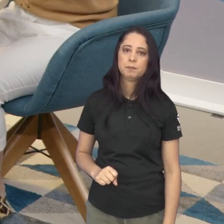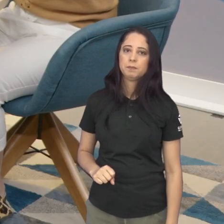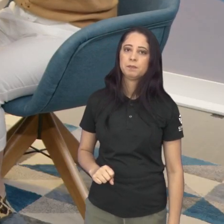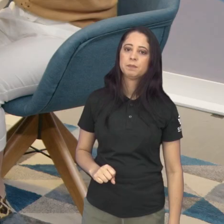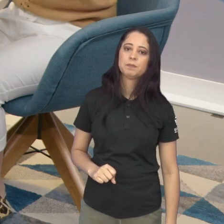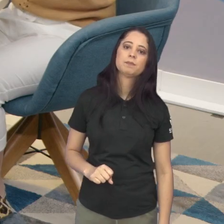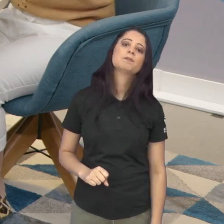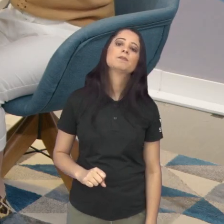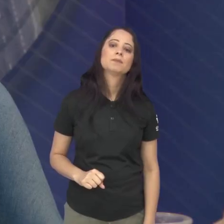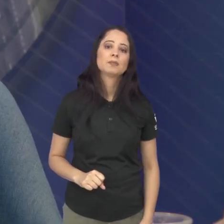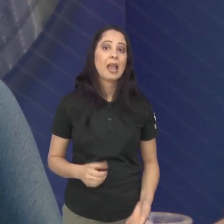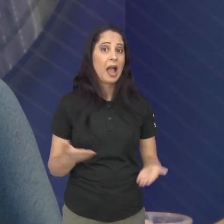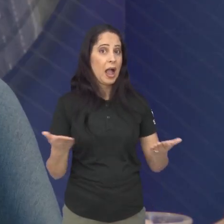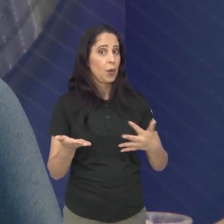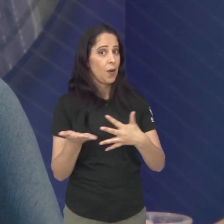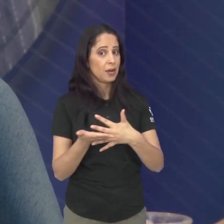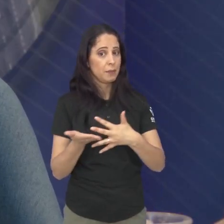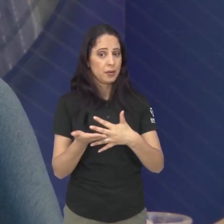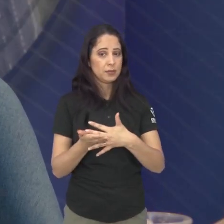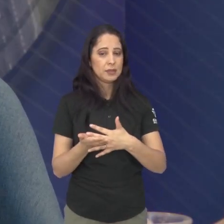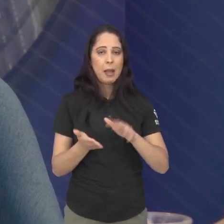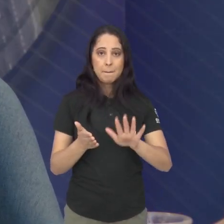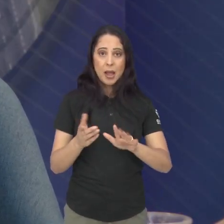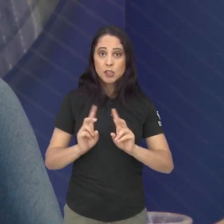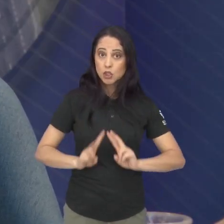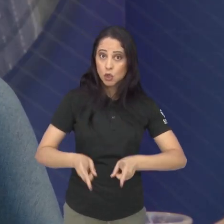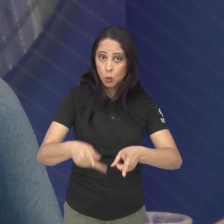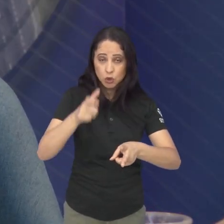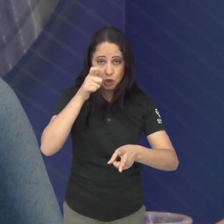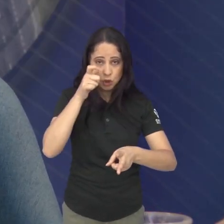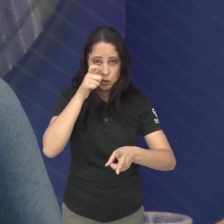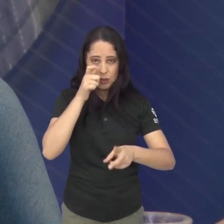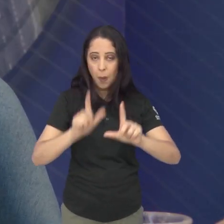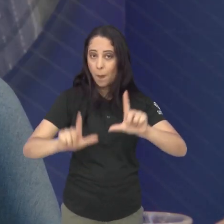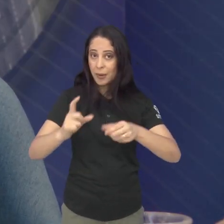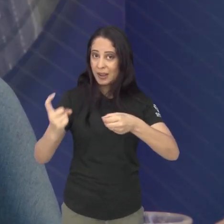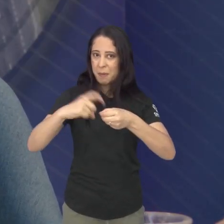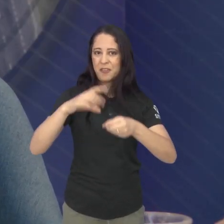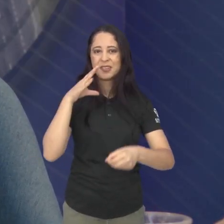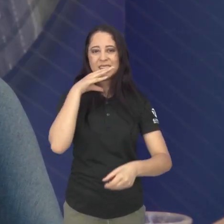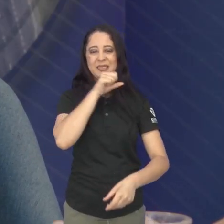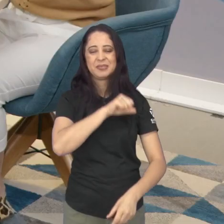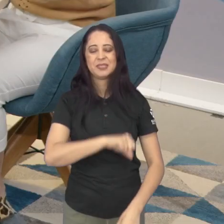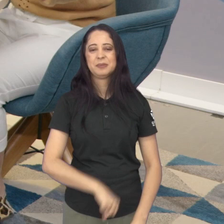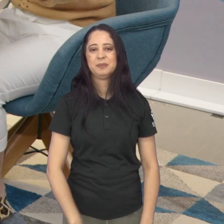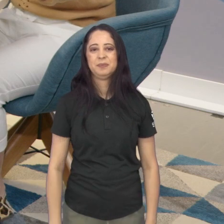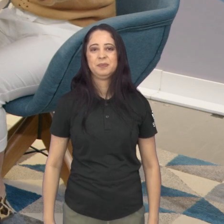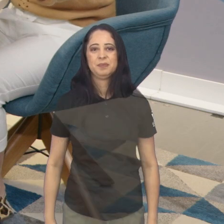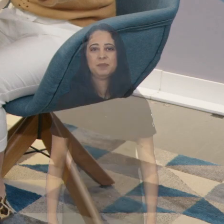bacana. Bom, a gente vai fazer mais uma pausa, mas não saiam daí que o diálogo volta rapidinho.